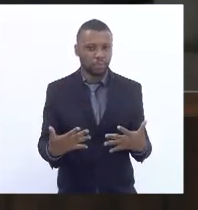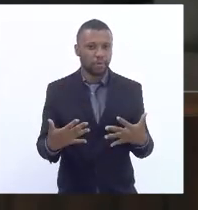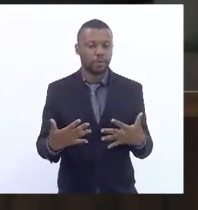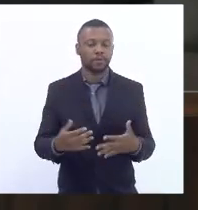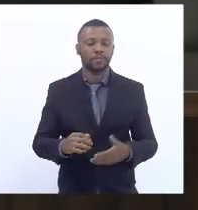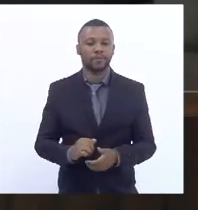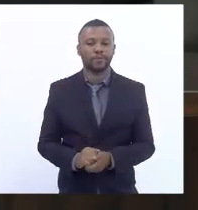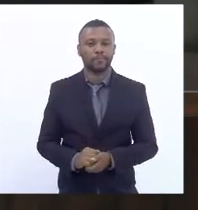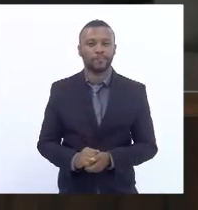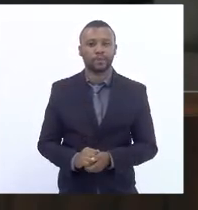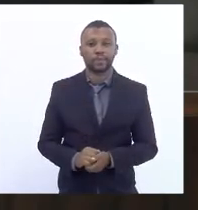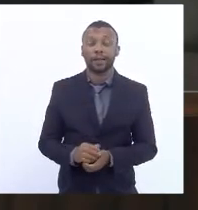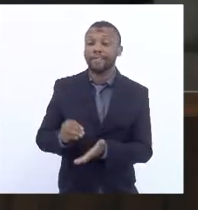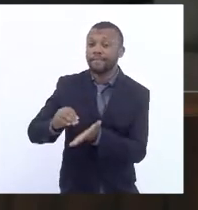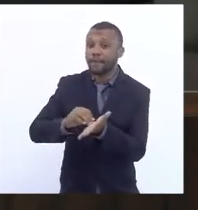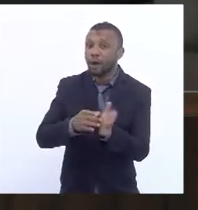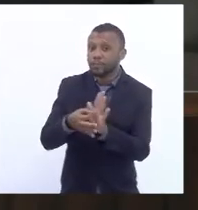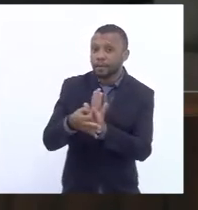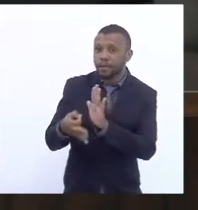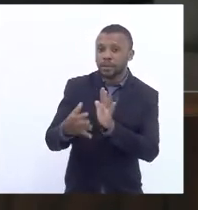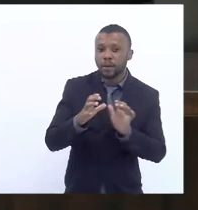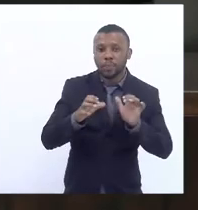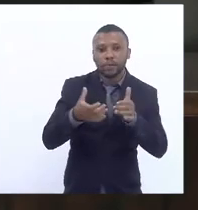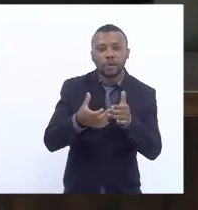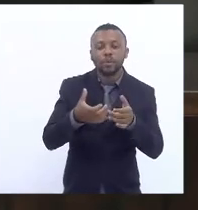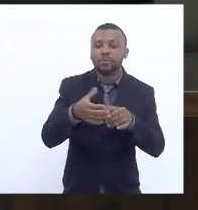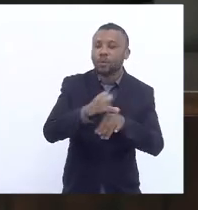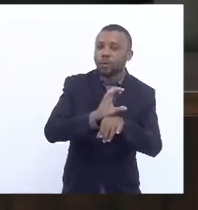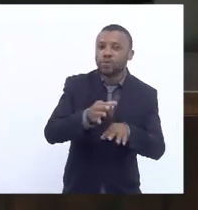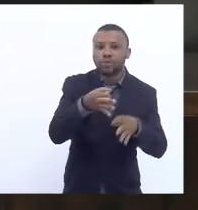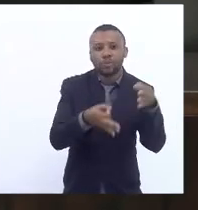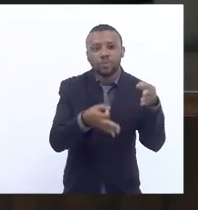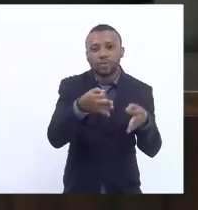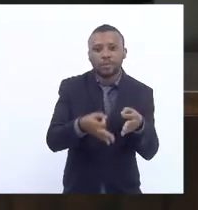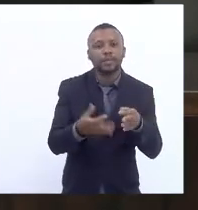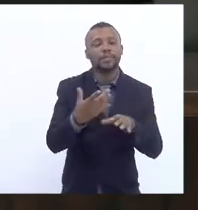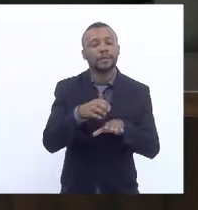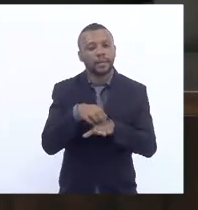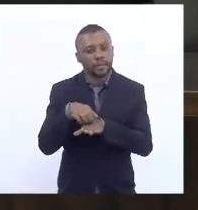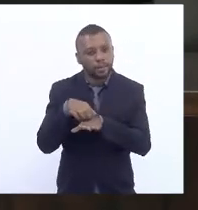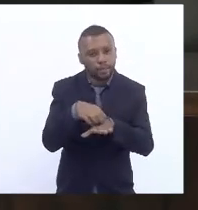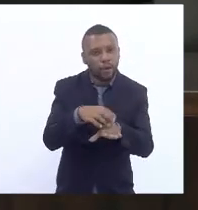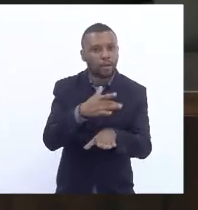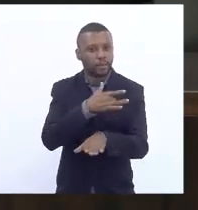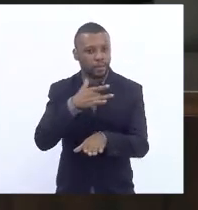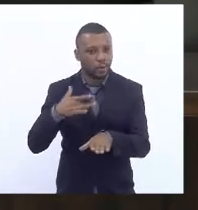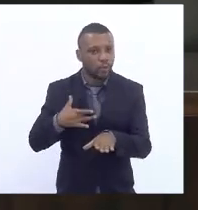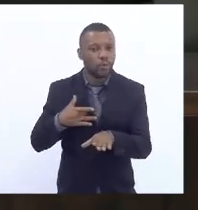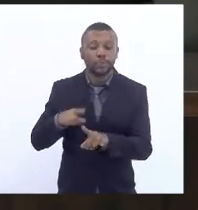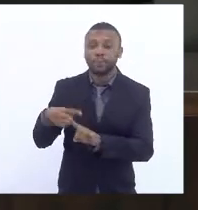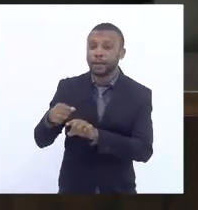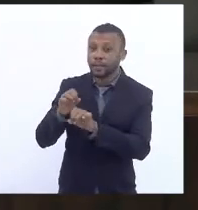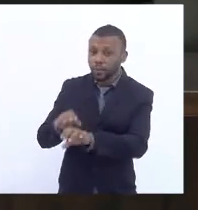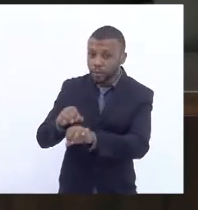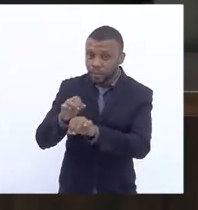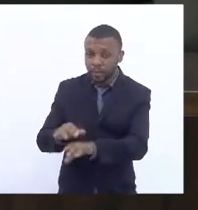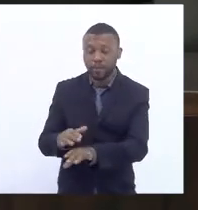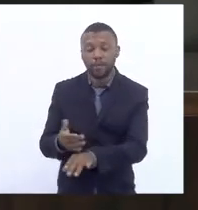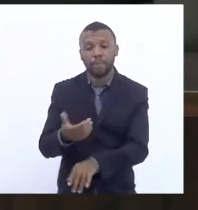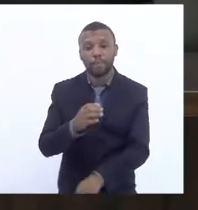Pendendo de parecer das comissões de Constituição e Justiça, Transporte, Saúde e Educação. Pela CCJ, deputado Márcio